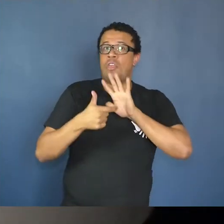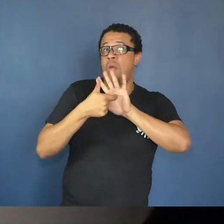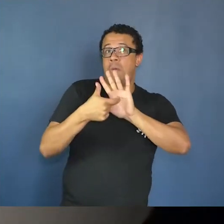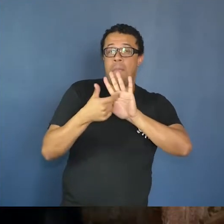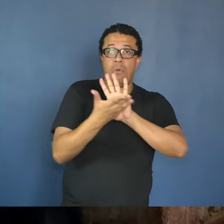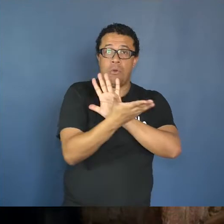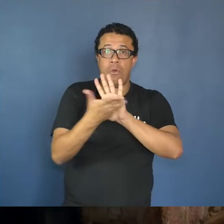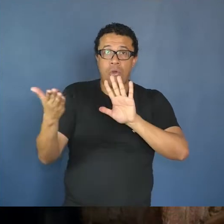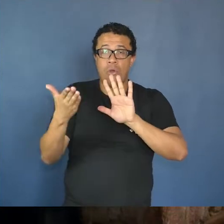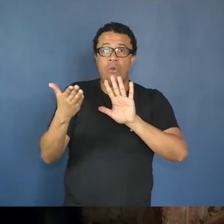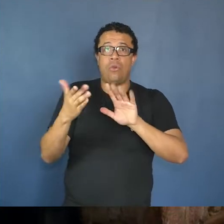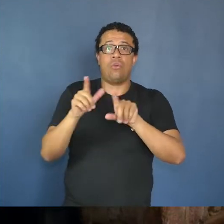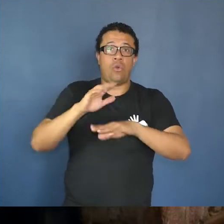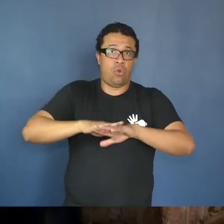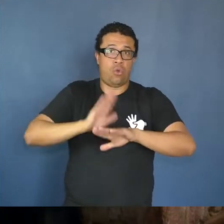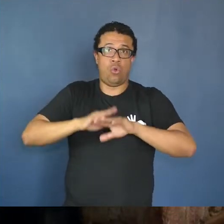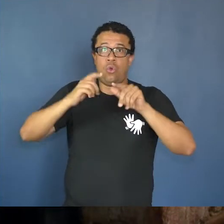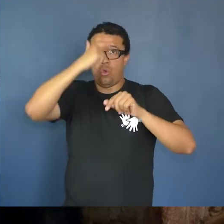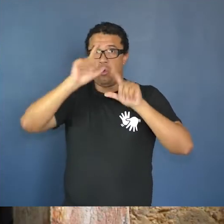Figueiró.